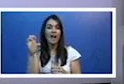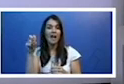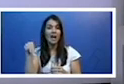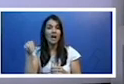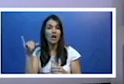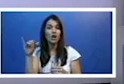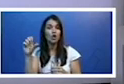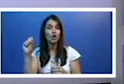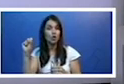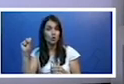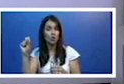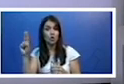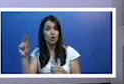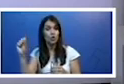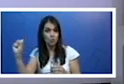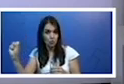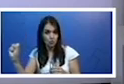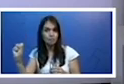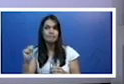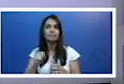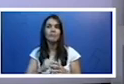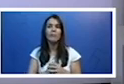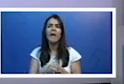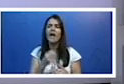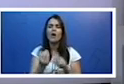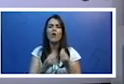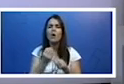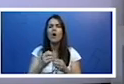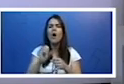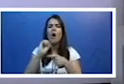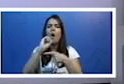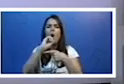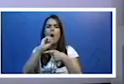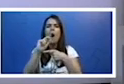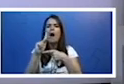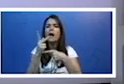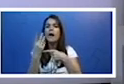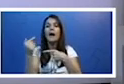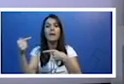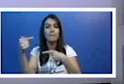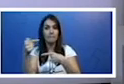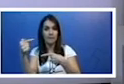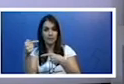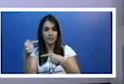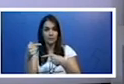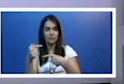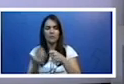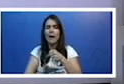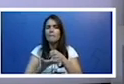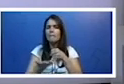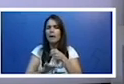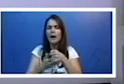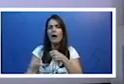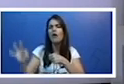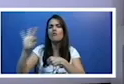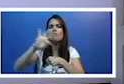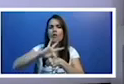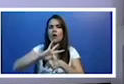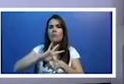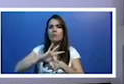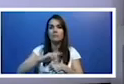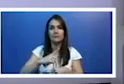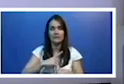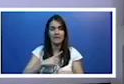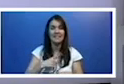de hidroxila ou hidróxido. Na fórmula da base, a gente vai ter a hidroxila entre